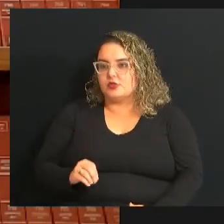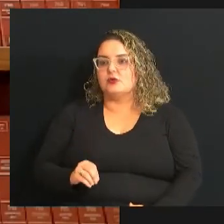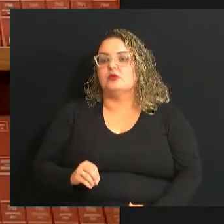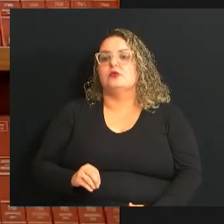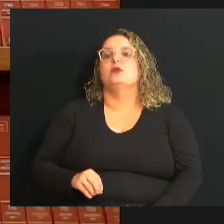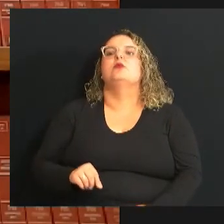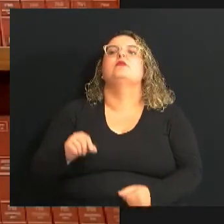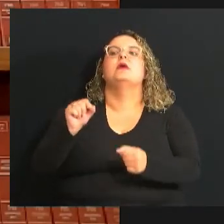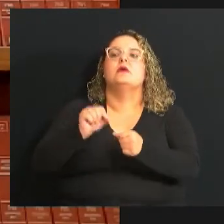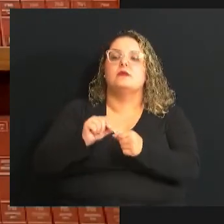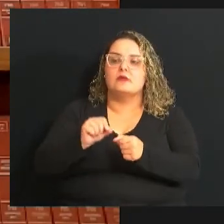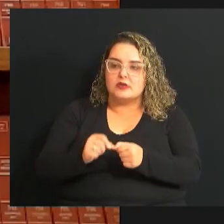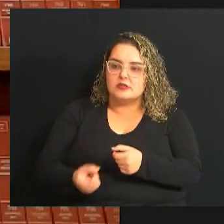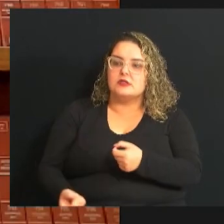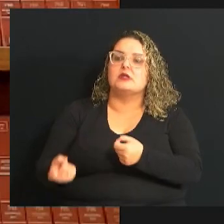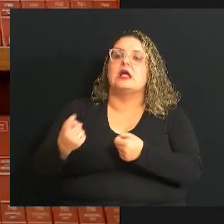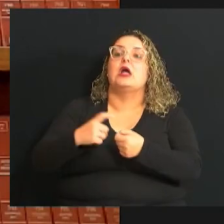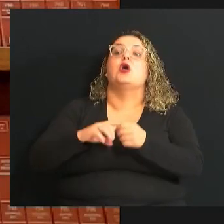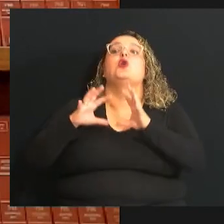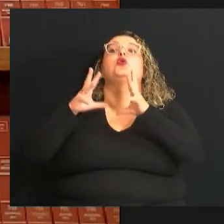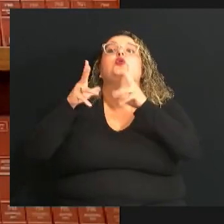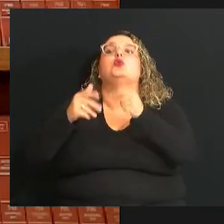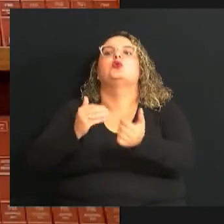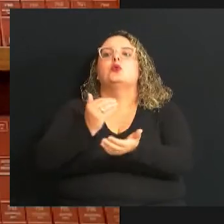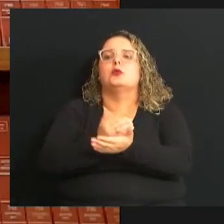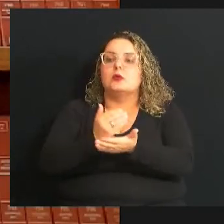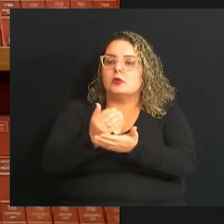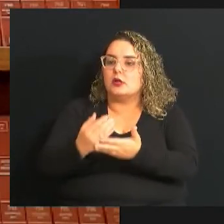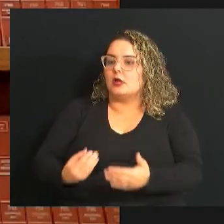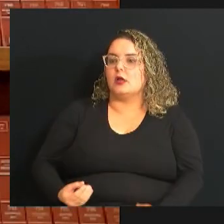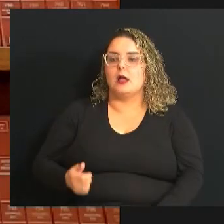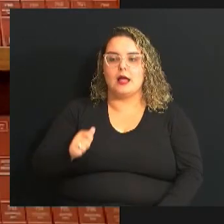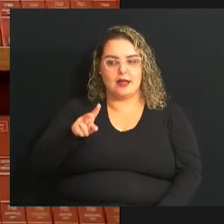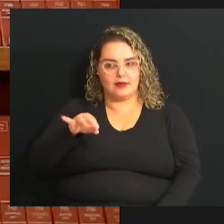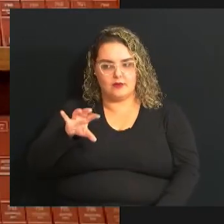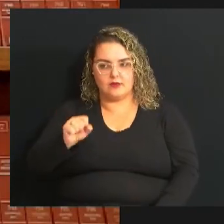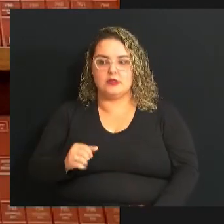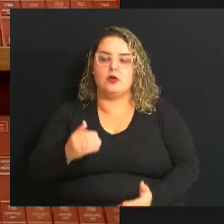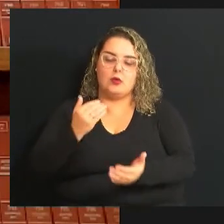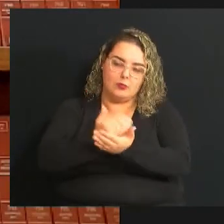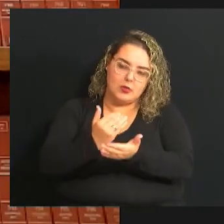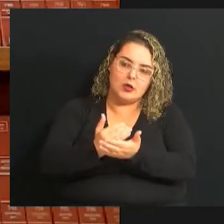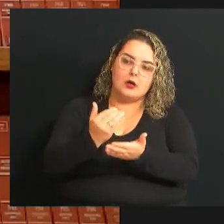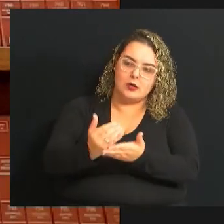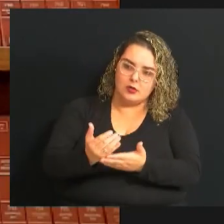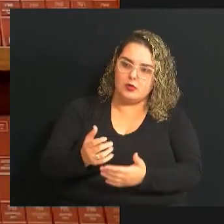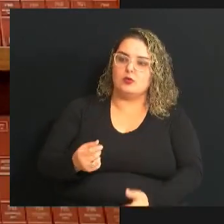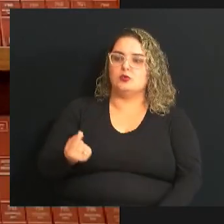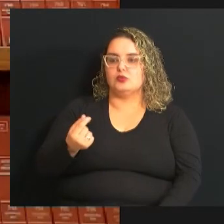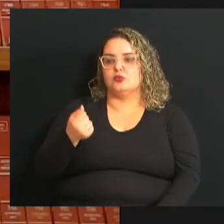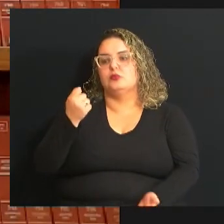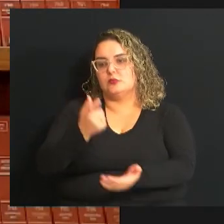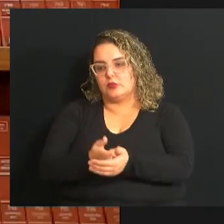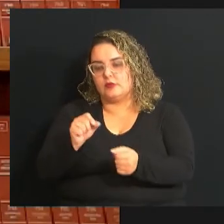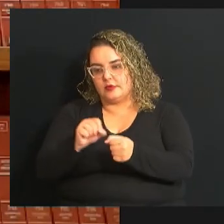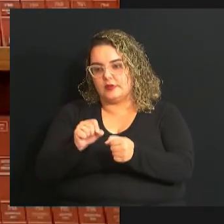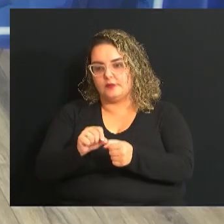Viviane, para o mês da Black Friday, né? Mas seja o mês, seja a semana, seja amanhã ou dia, existem